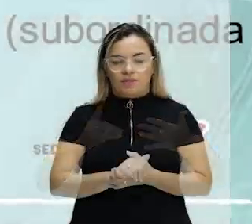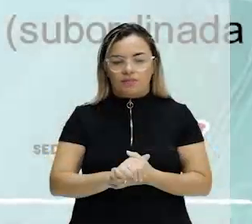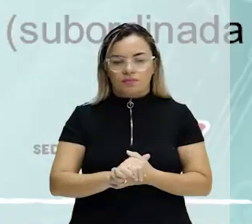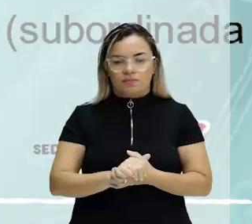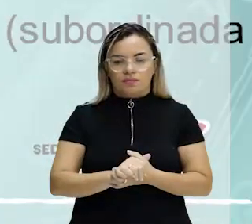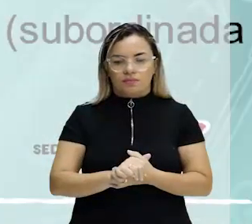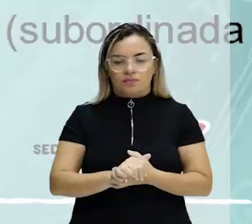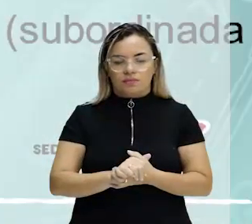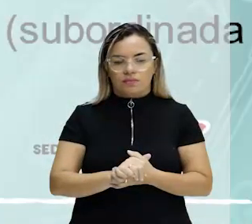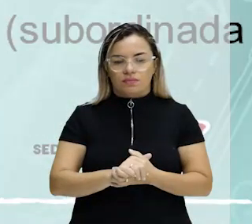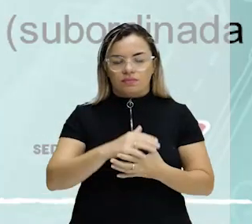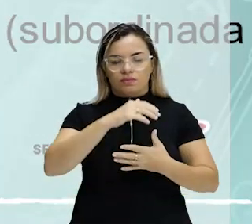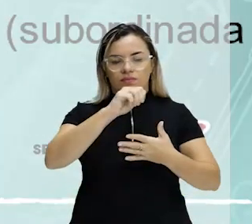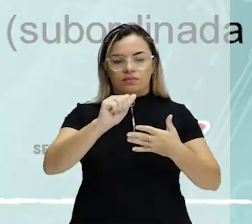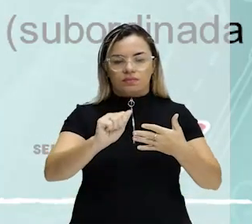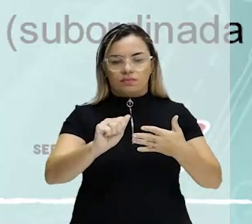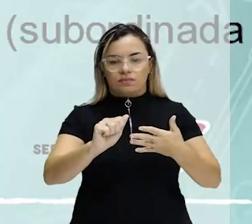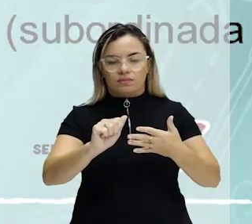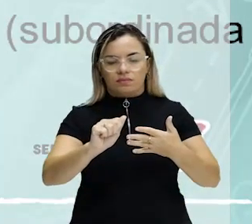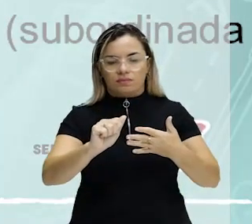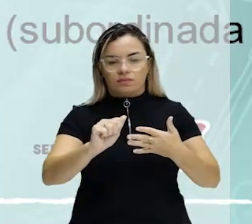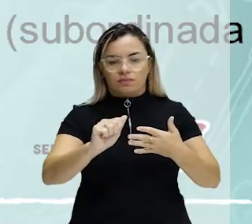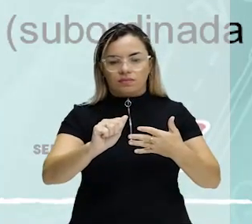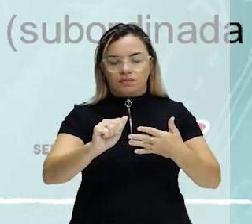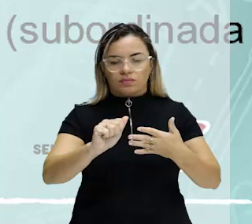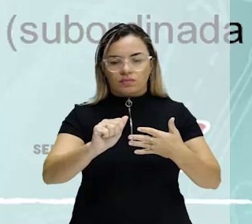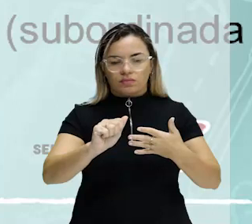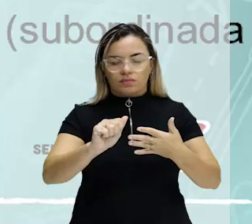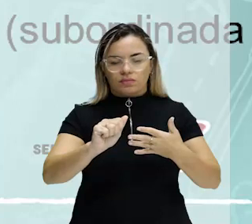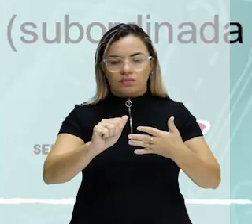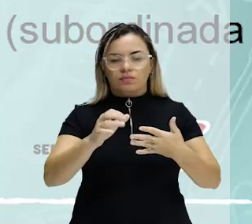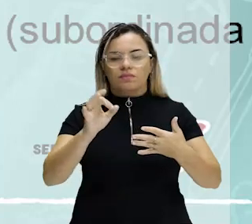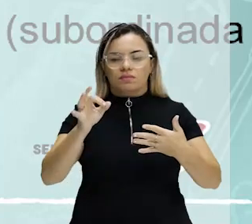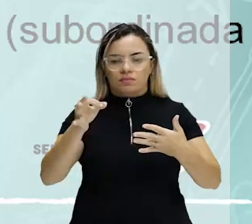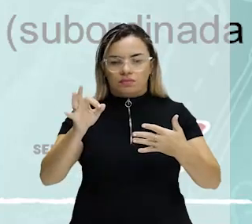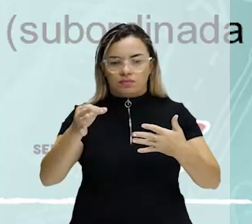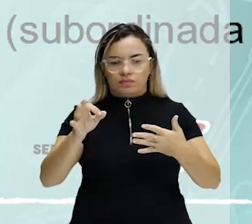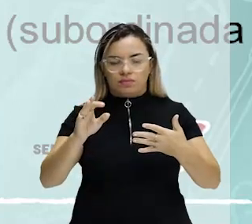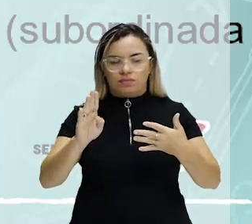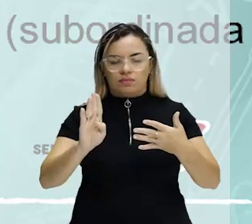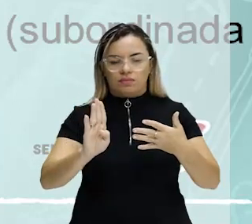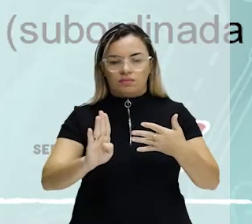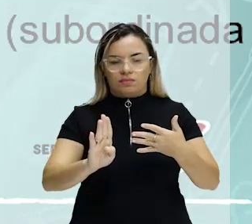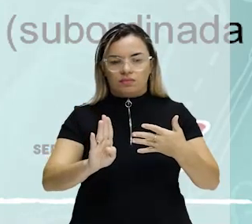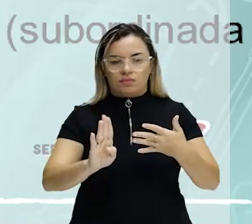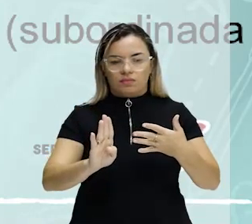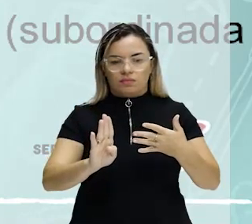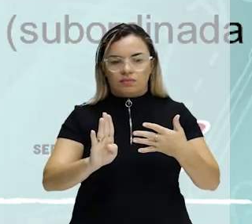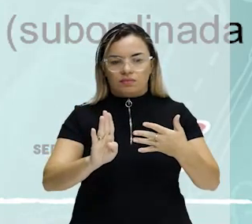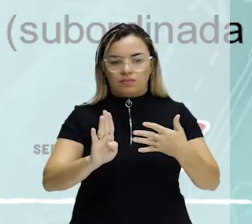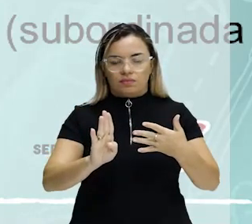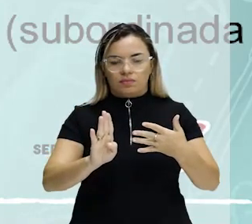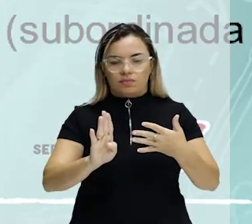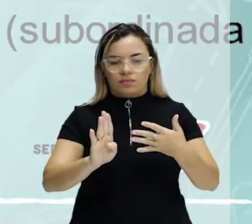Uma por uma. A estrela brilhava no eterno azul como uma vela, tá certo. A lua dizia...